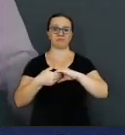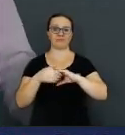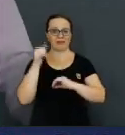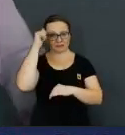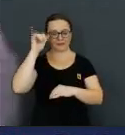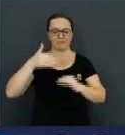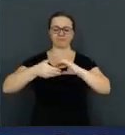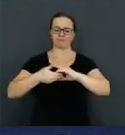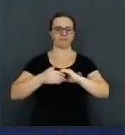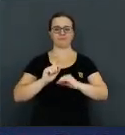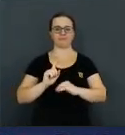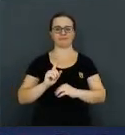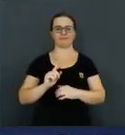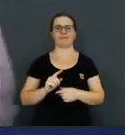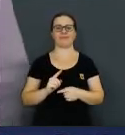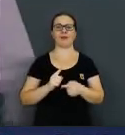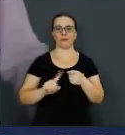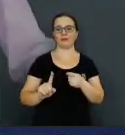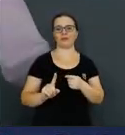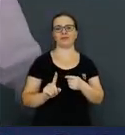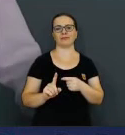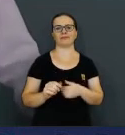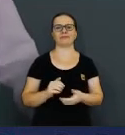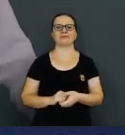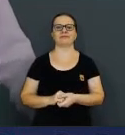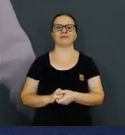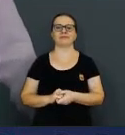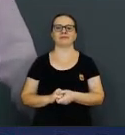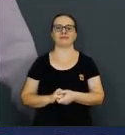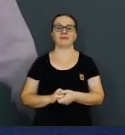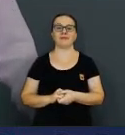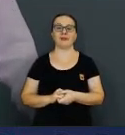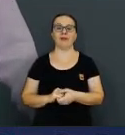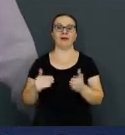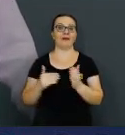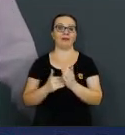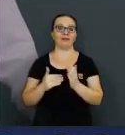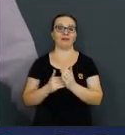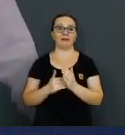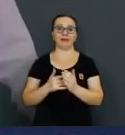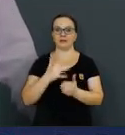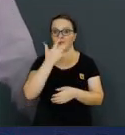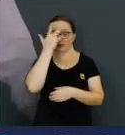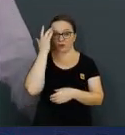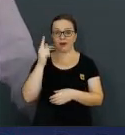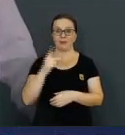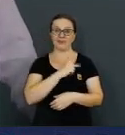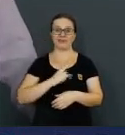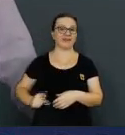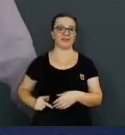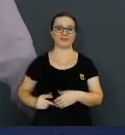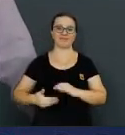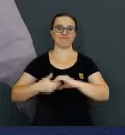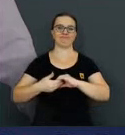se enxergam, só faz assim, ó. Tá? Não apertam mais as mãos. Então, apertar a mão dos irmãos, dar um abraço